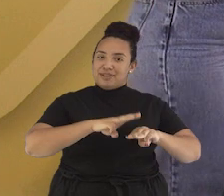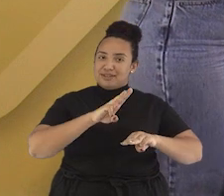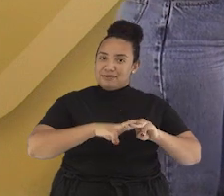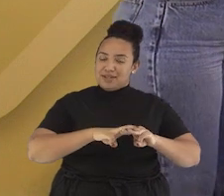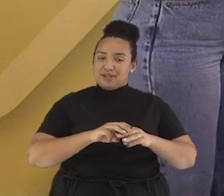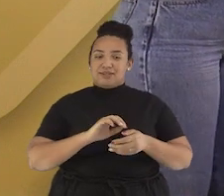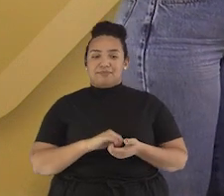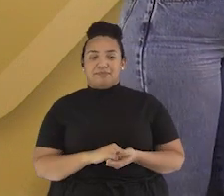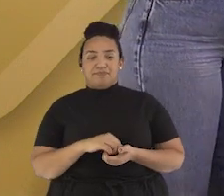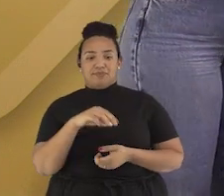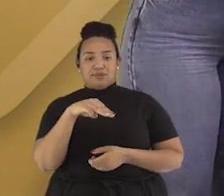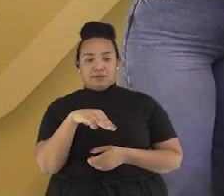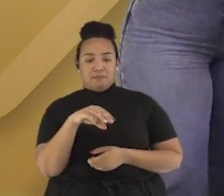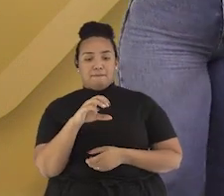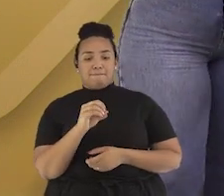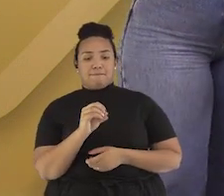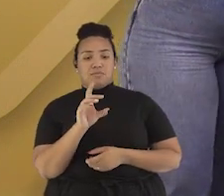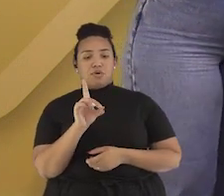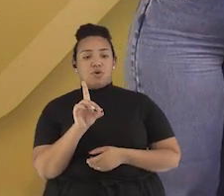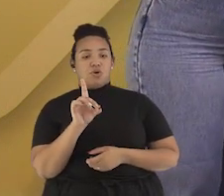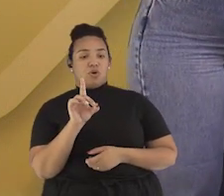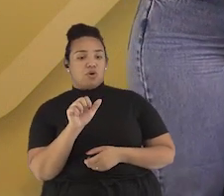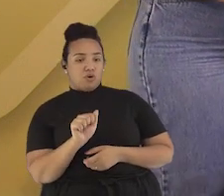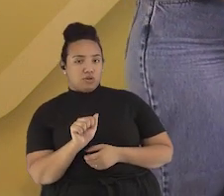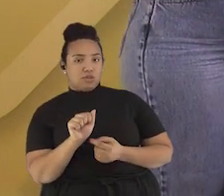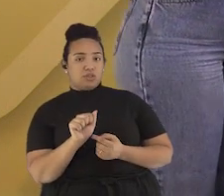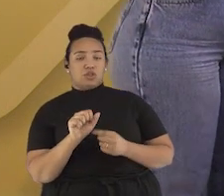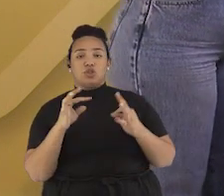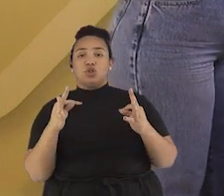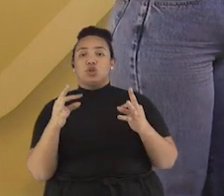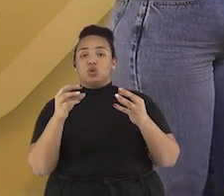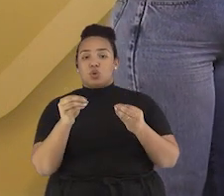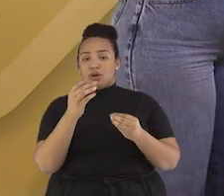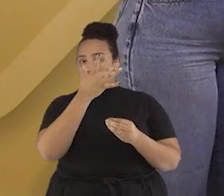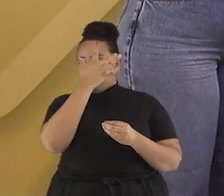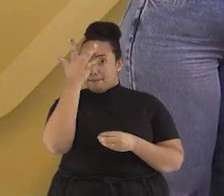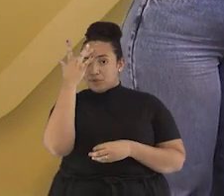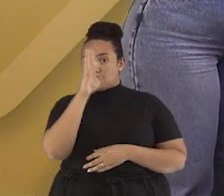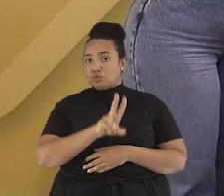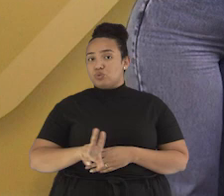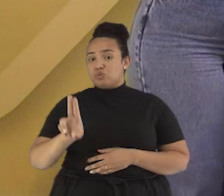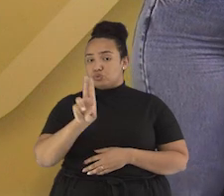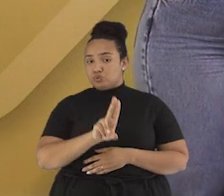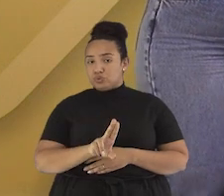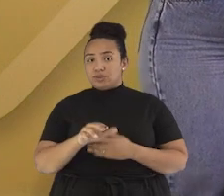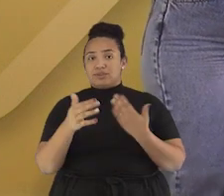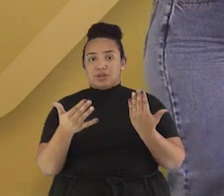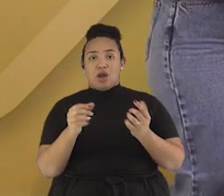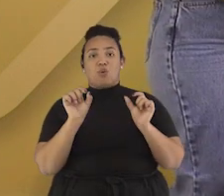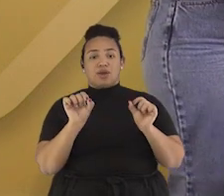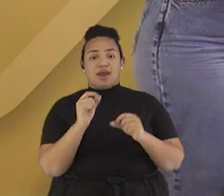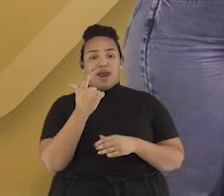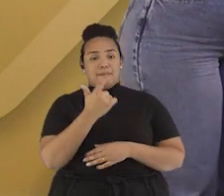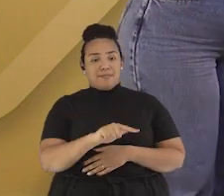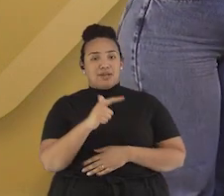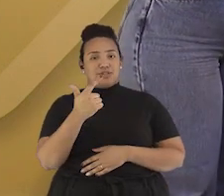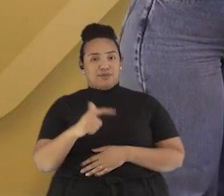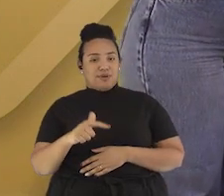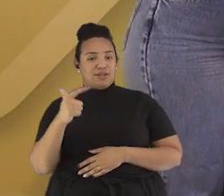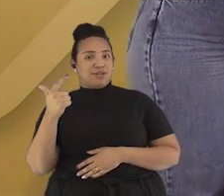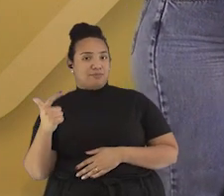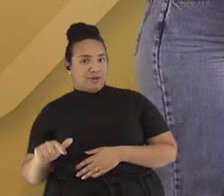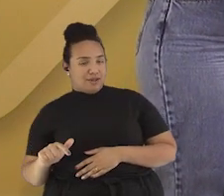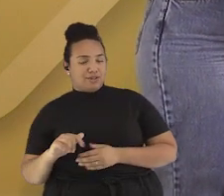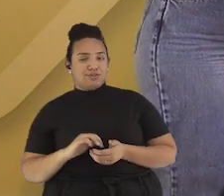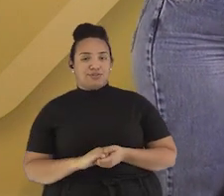na matemática aí, Breno. Então, moda é o que a gente sempre usa, aquilo que todos usam, né? Então, é a